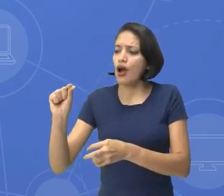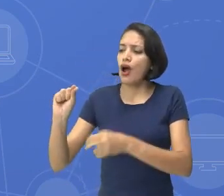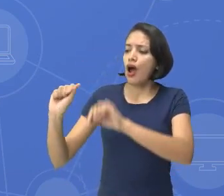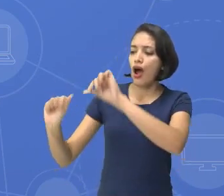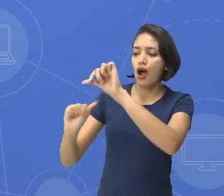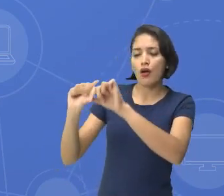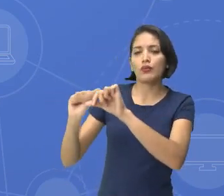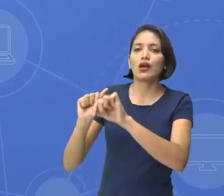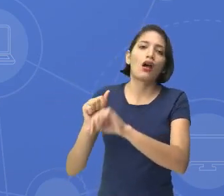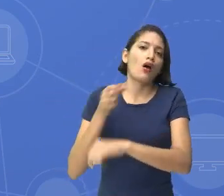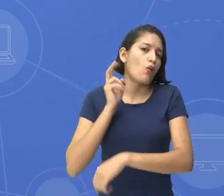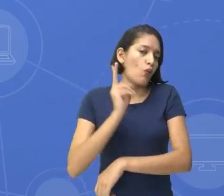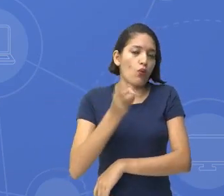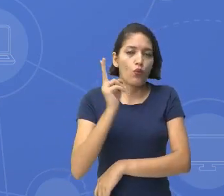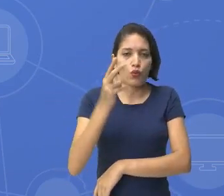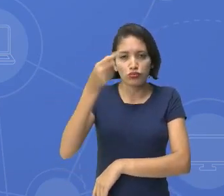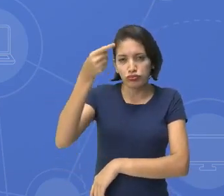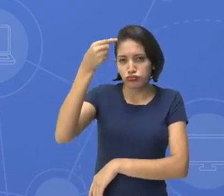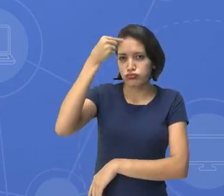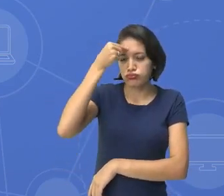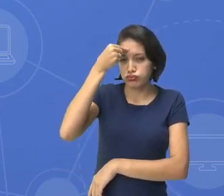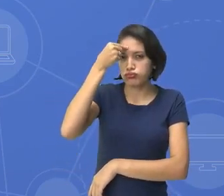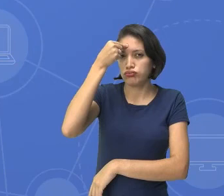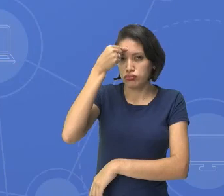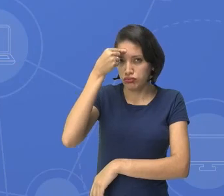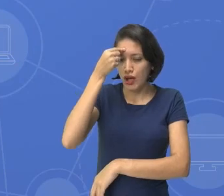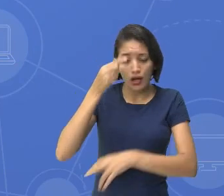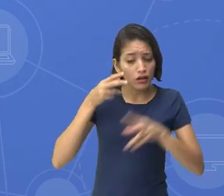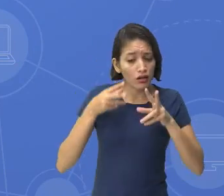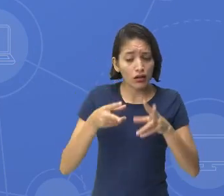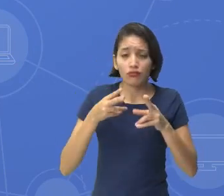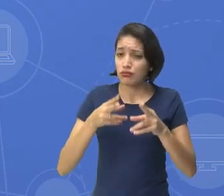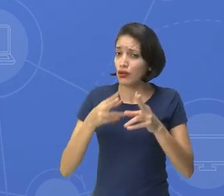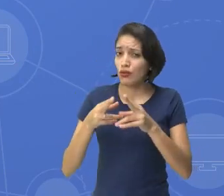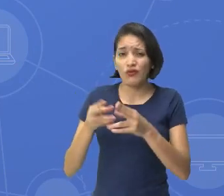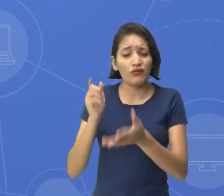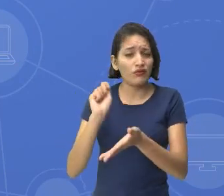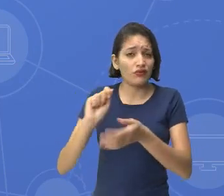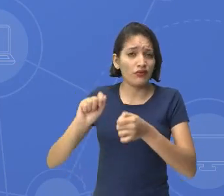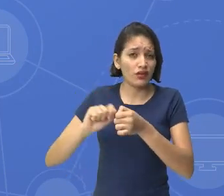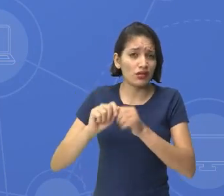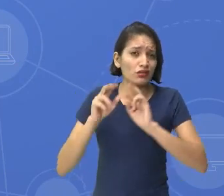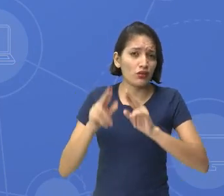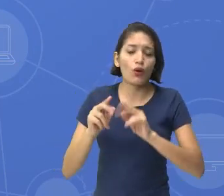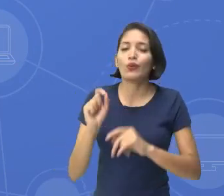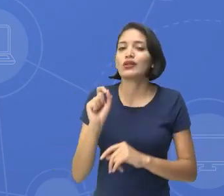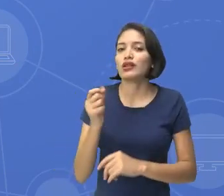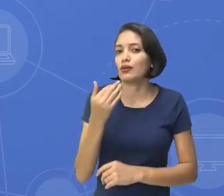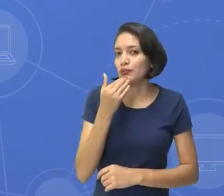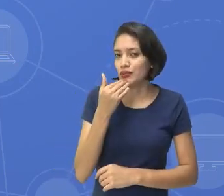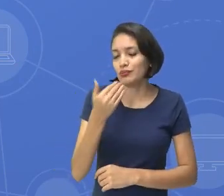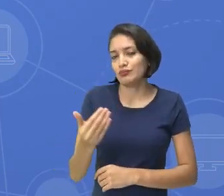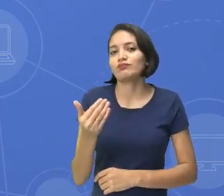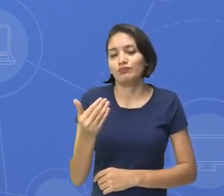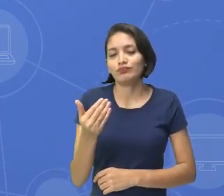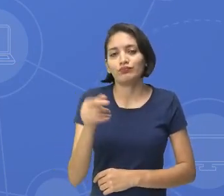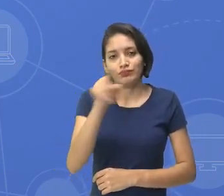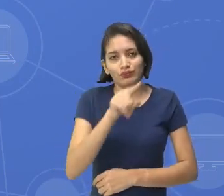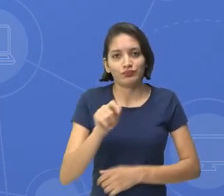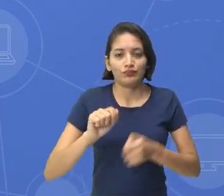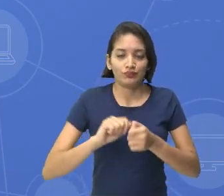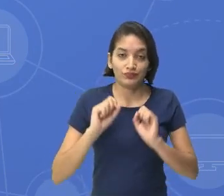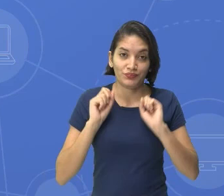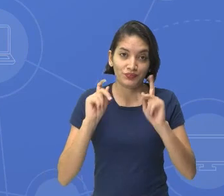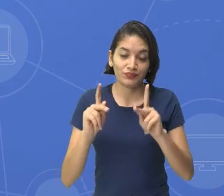você vai continuar deixando rodar aquele chip e fazendo as mesmas coisas, né, que está sendo pedida para você